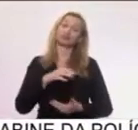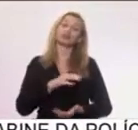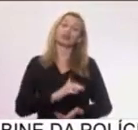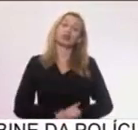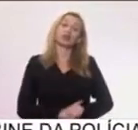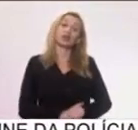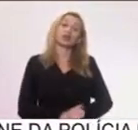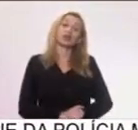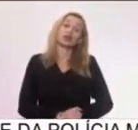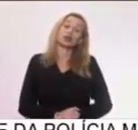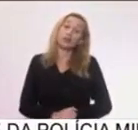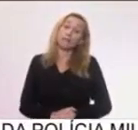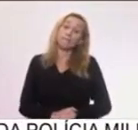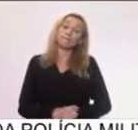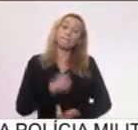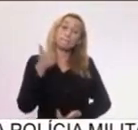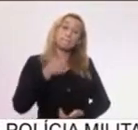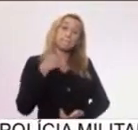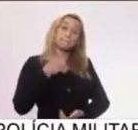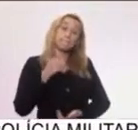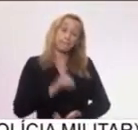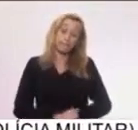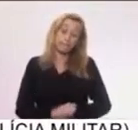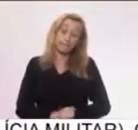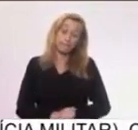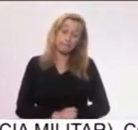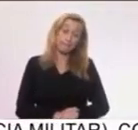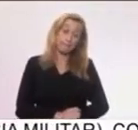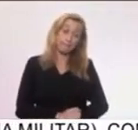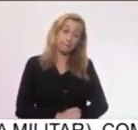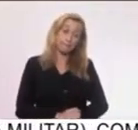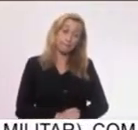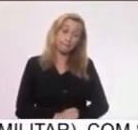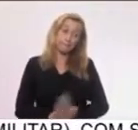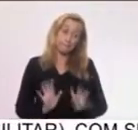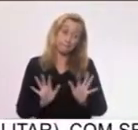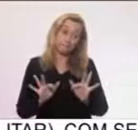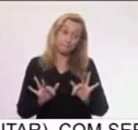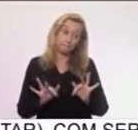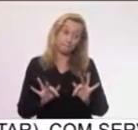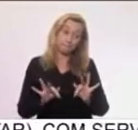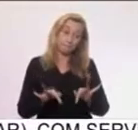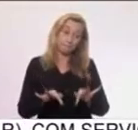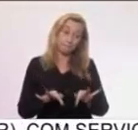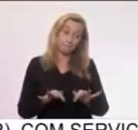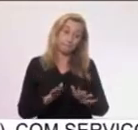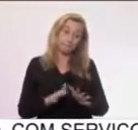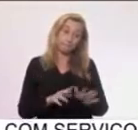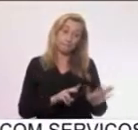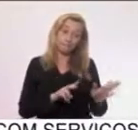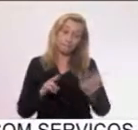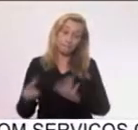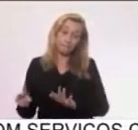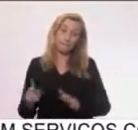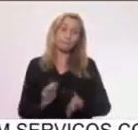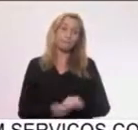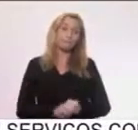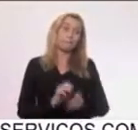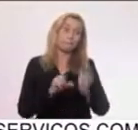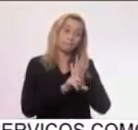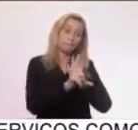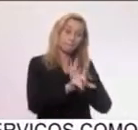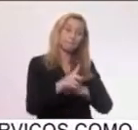é, primeiro, o encerramento de uma semana legislativa, haja vista que